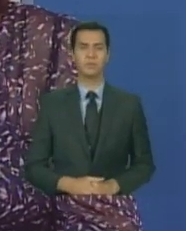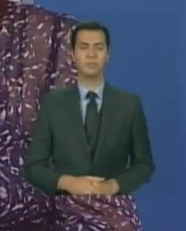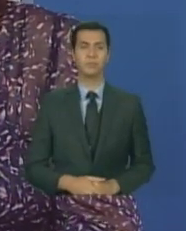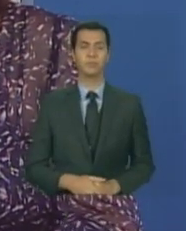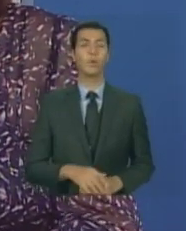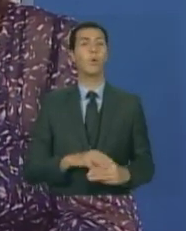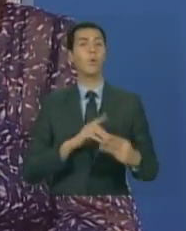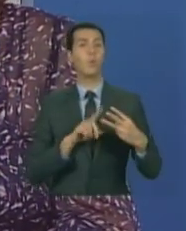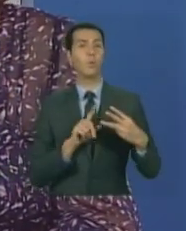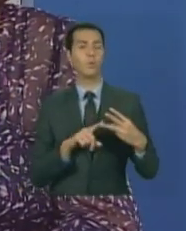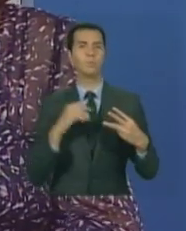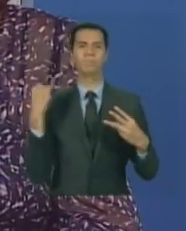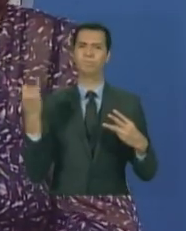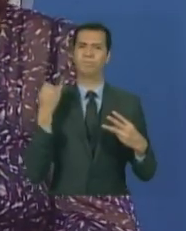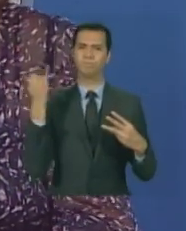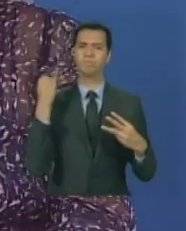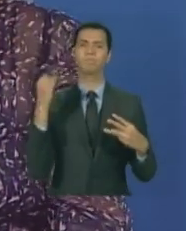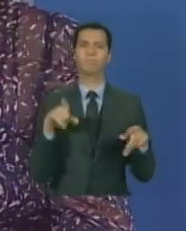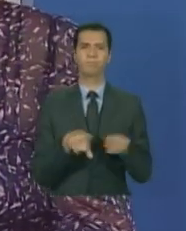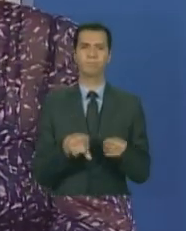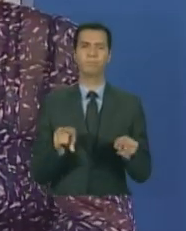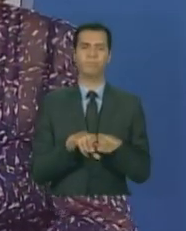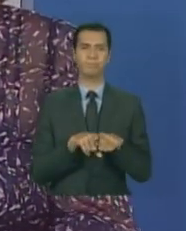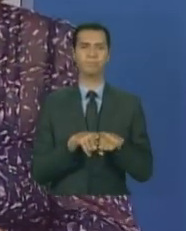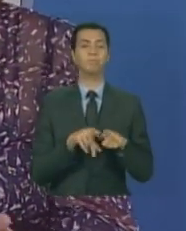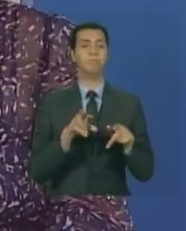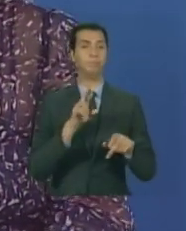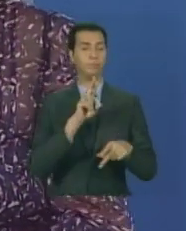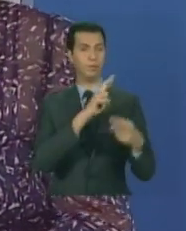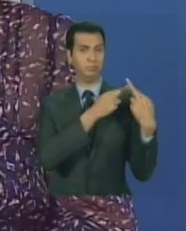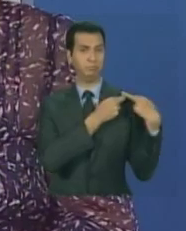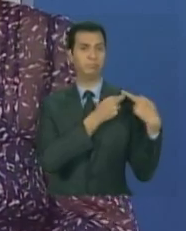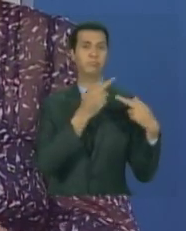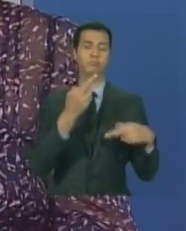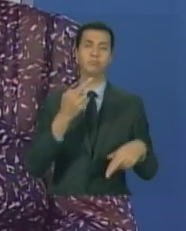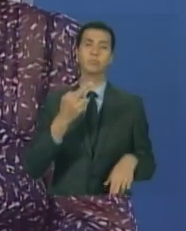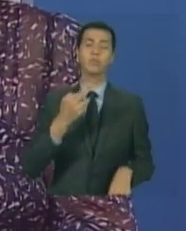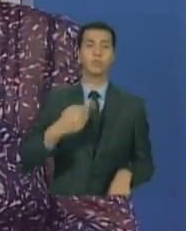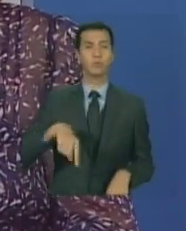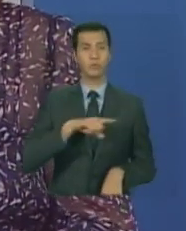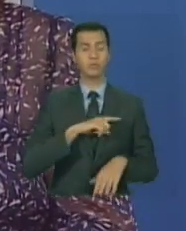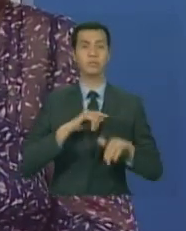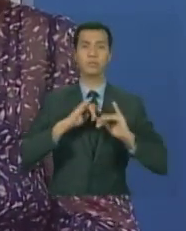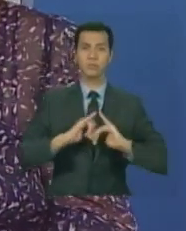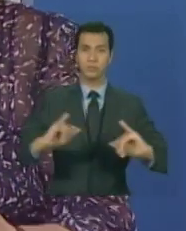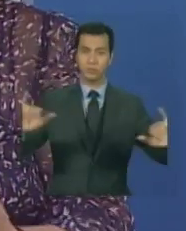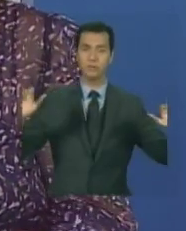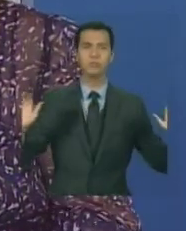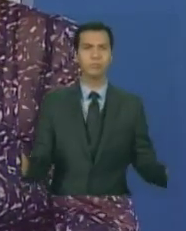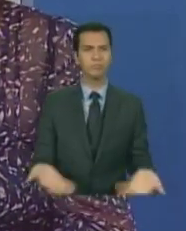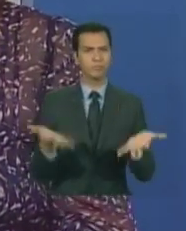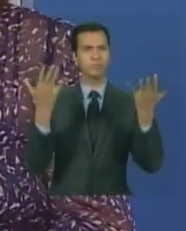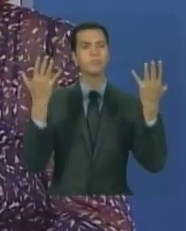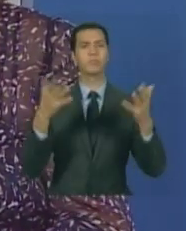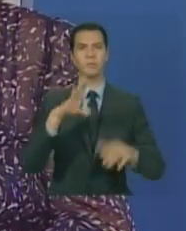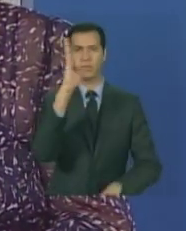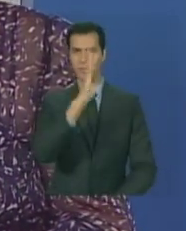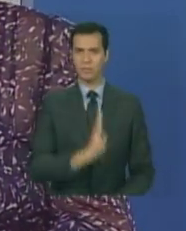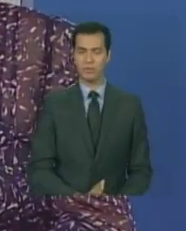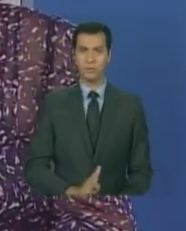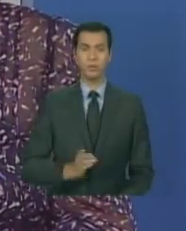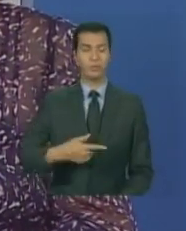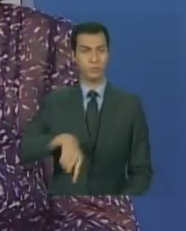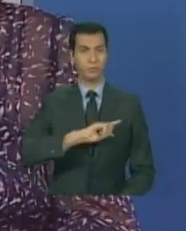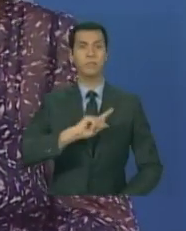papel fundamental, né, que a gente, uma função fundamental que a gente conclama, né, o Brasil, e nós estamos trabalhando com os